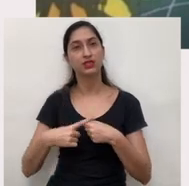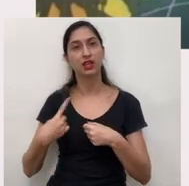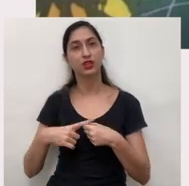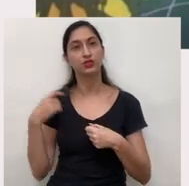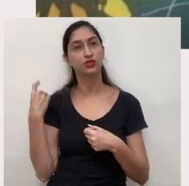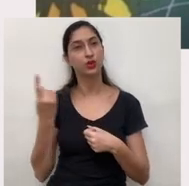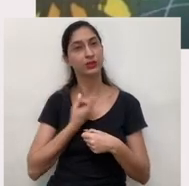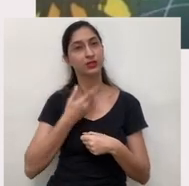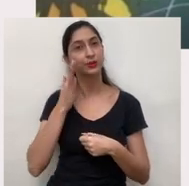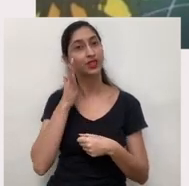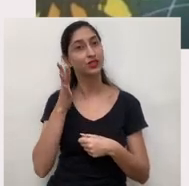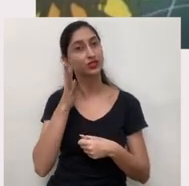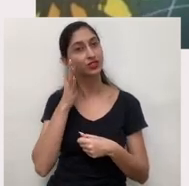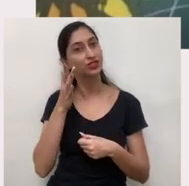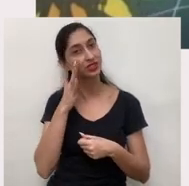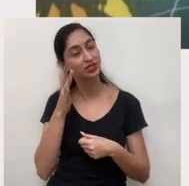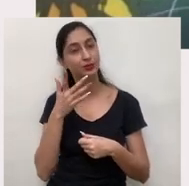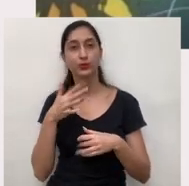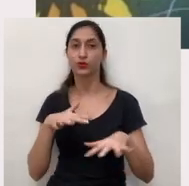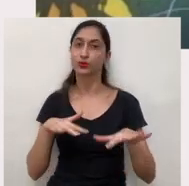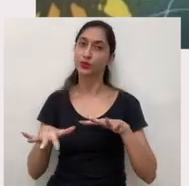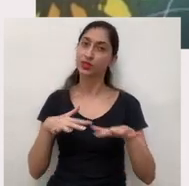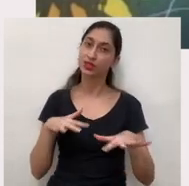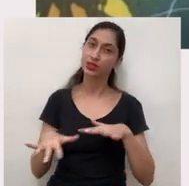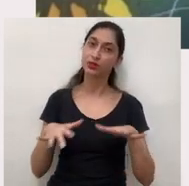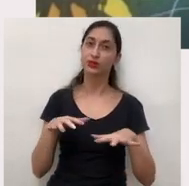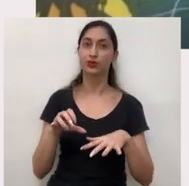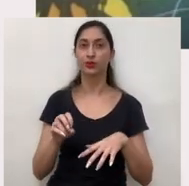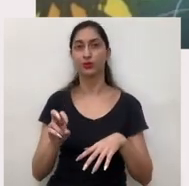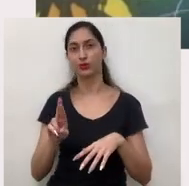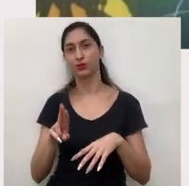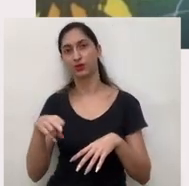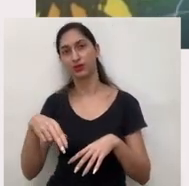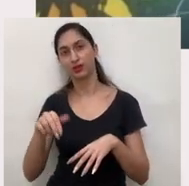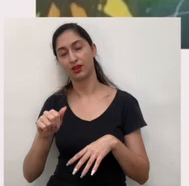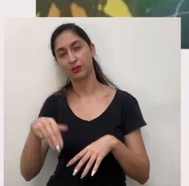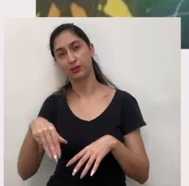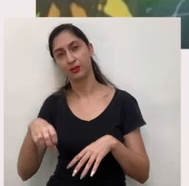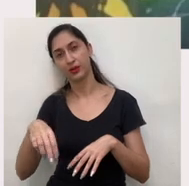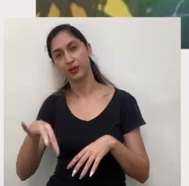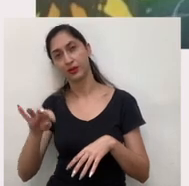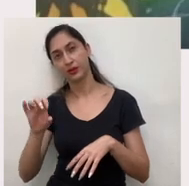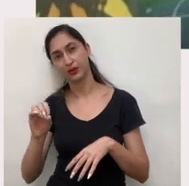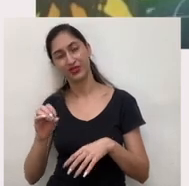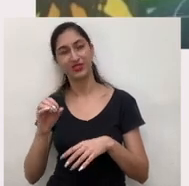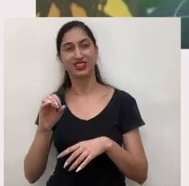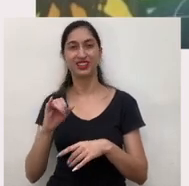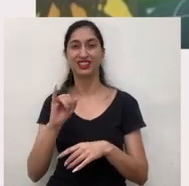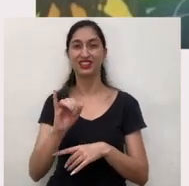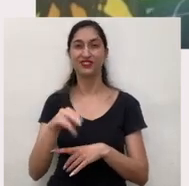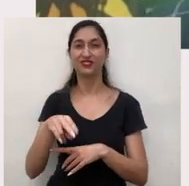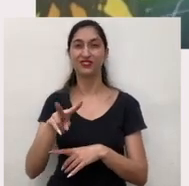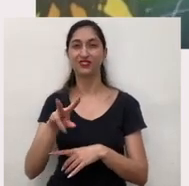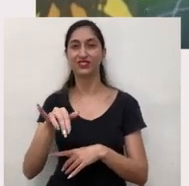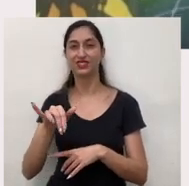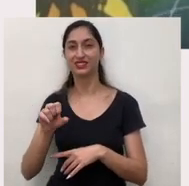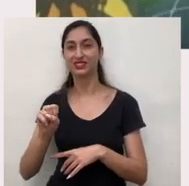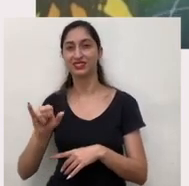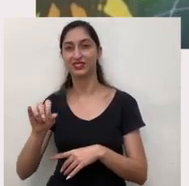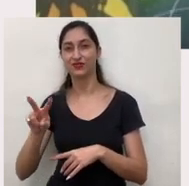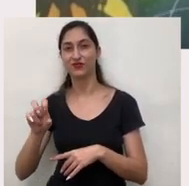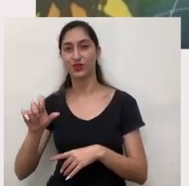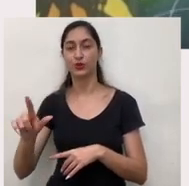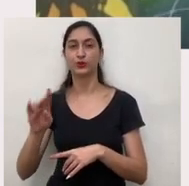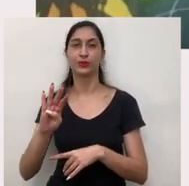a partir desses antimonumentos, esses pequenos ornamentos invisíveis de Belo Horizonte. Que